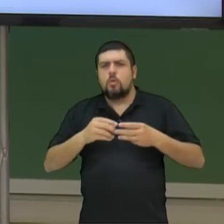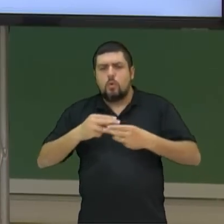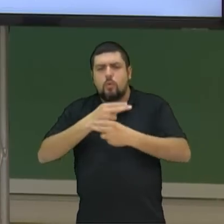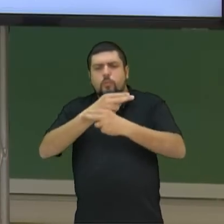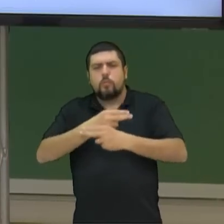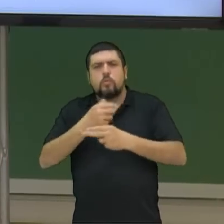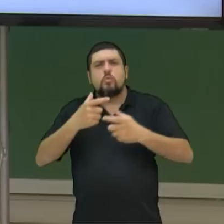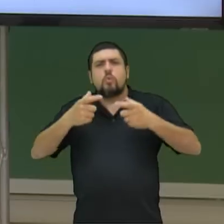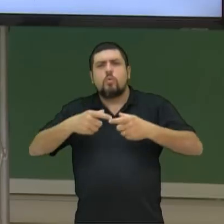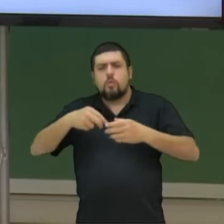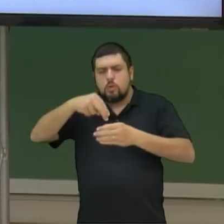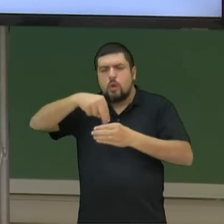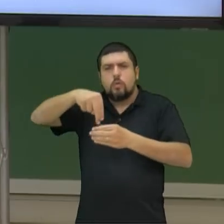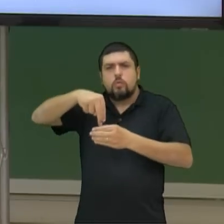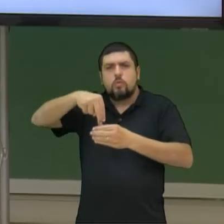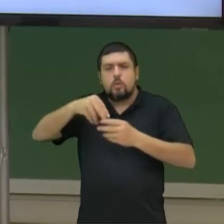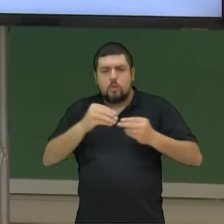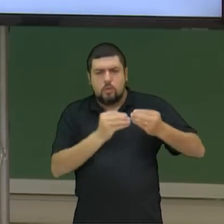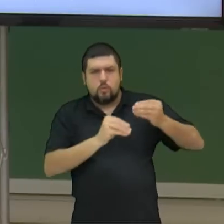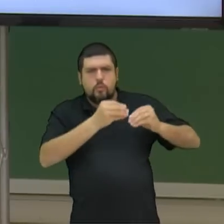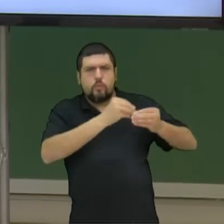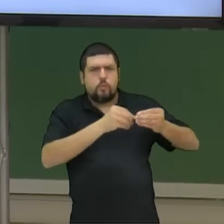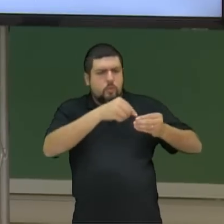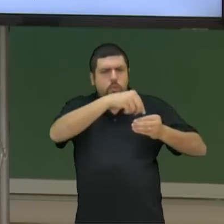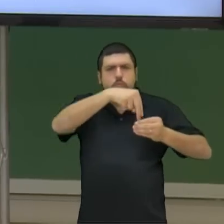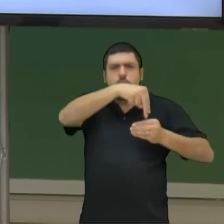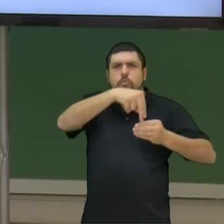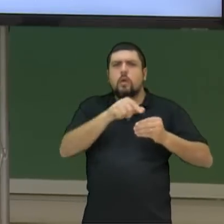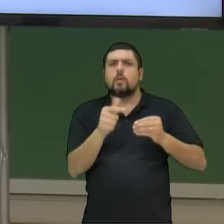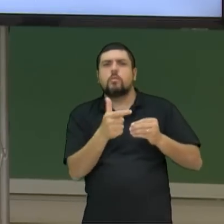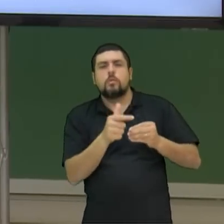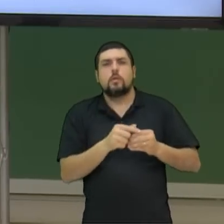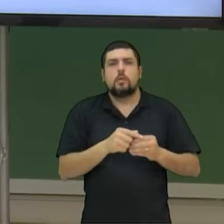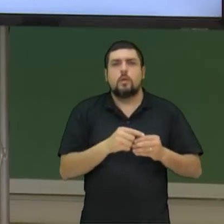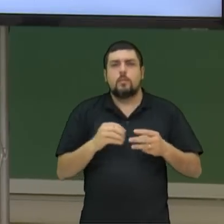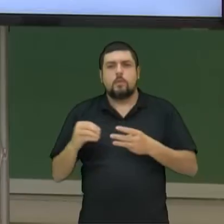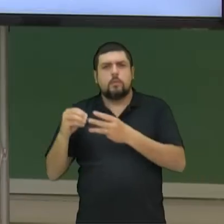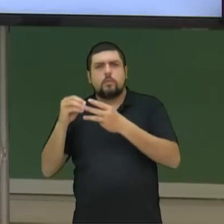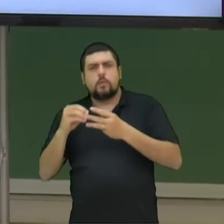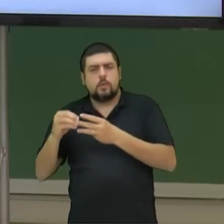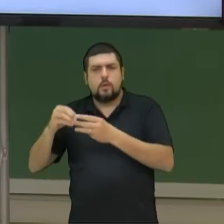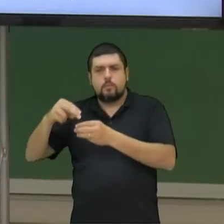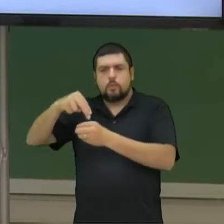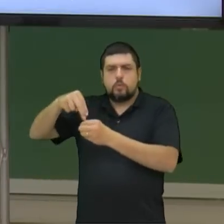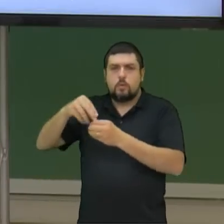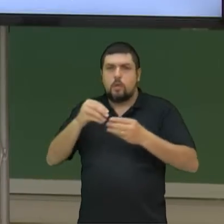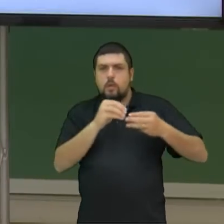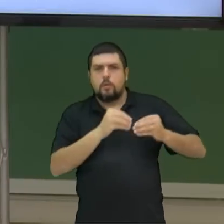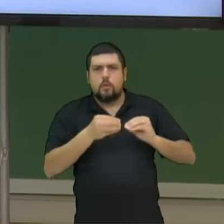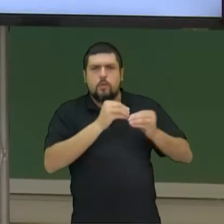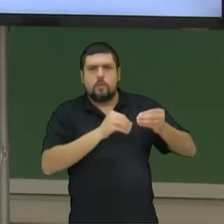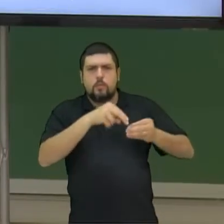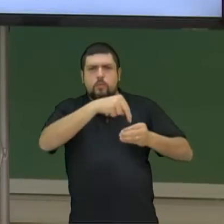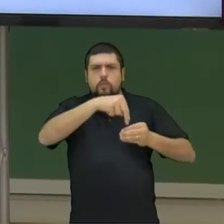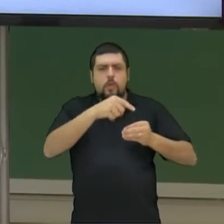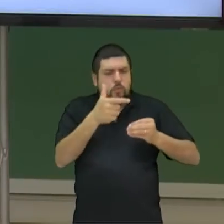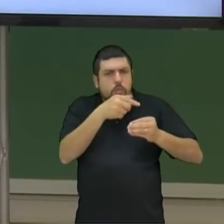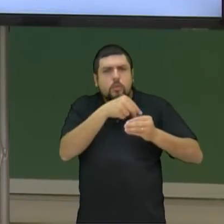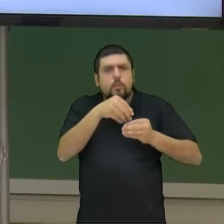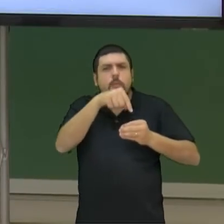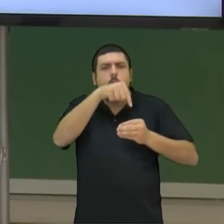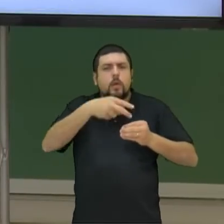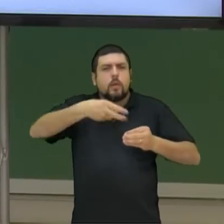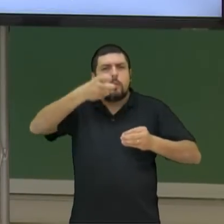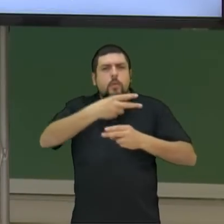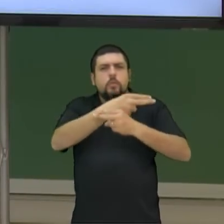tem núcleo, eu não consigo ver pelas hemácias. Consigo ver por qualquer outra célula, mas a hemácia não tem núcleo, certo? Se não tem núcleo, eu não vou achar os cromossomos nela lá,